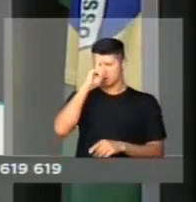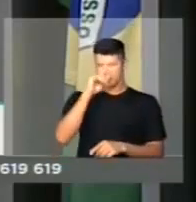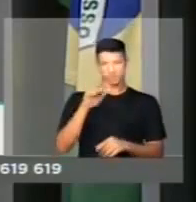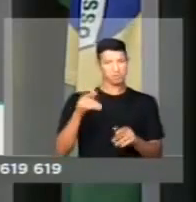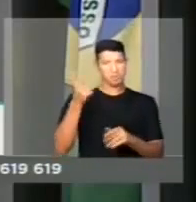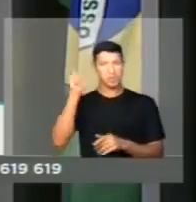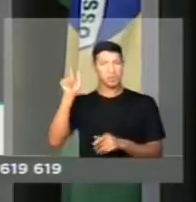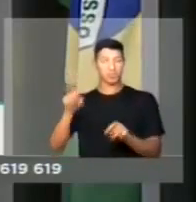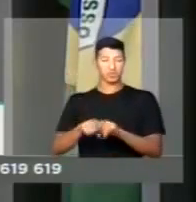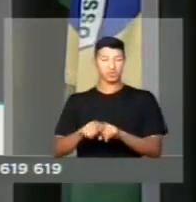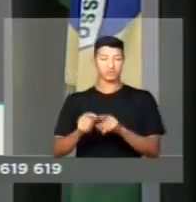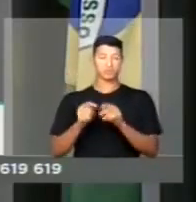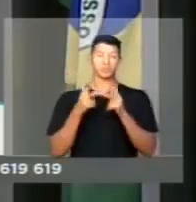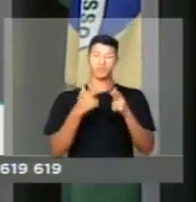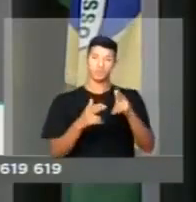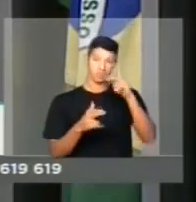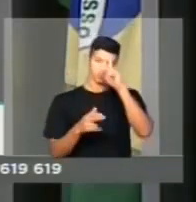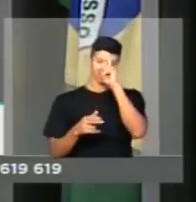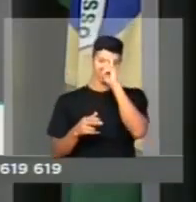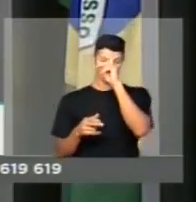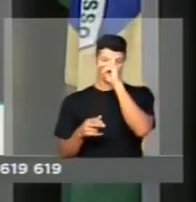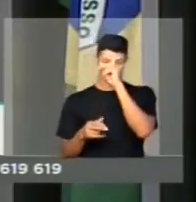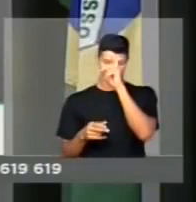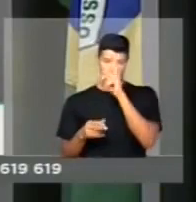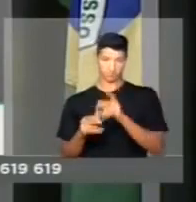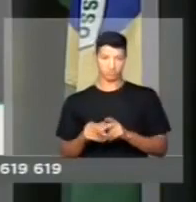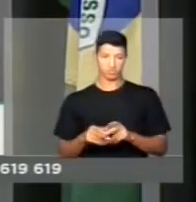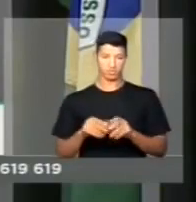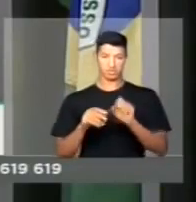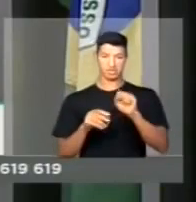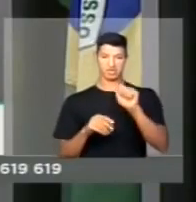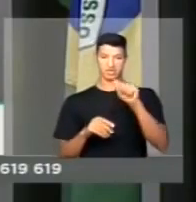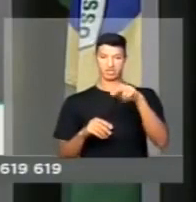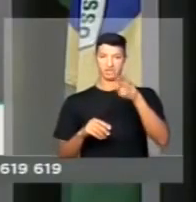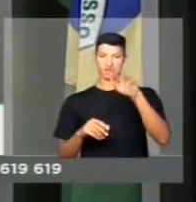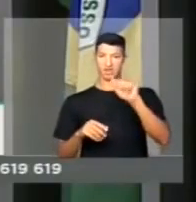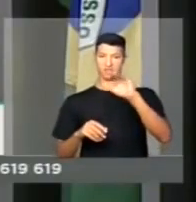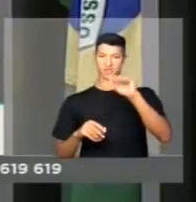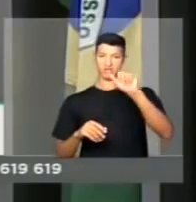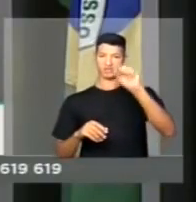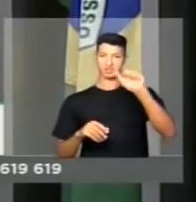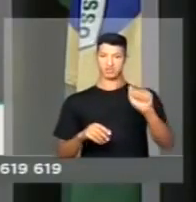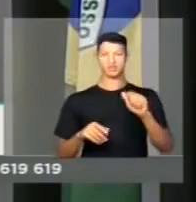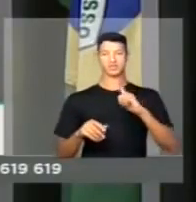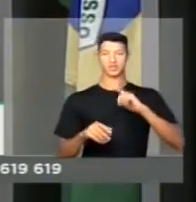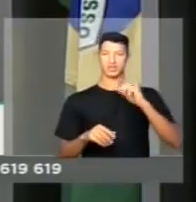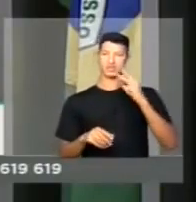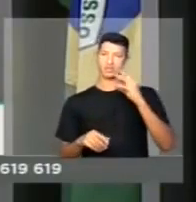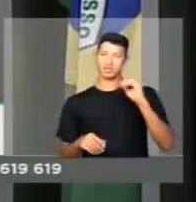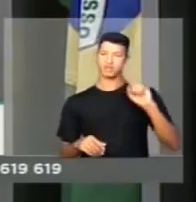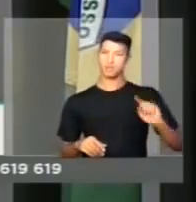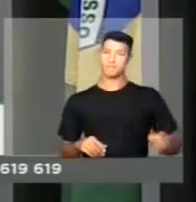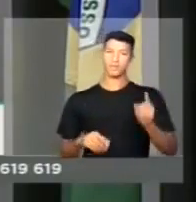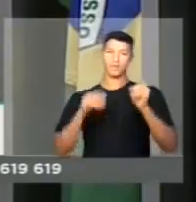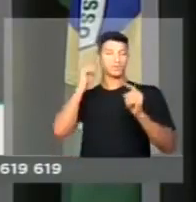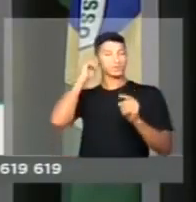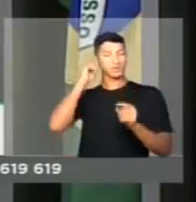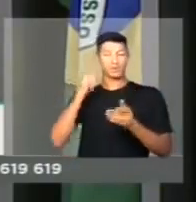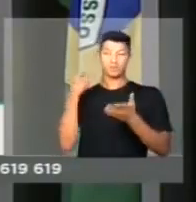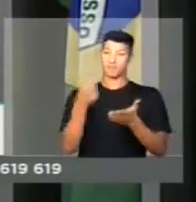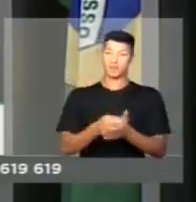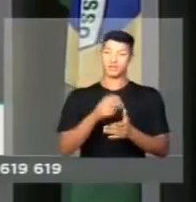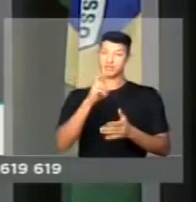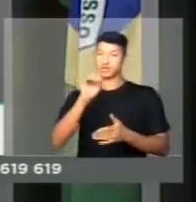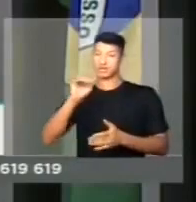filantrópicos e outros, como o hospital, a Santa Casa de Londrina, que ainda tem 500 mil de tributo por mês, ele pagaria